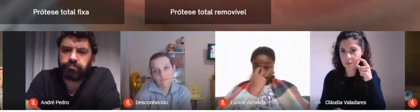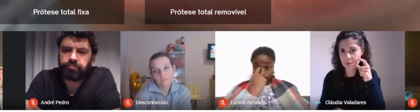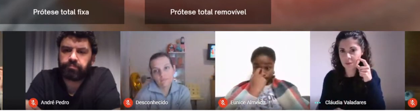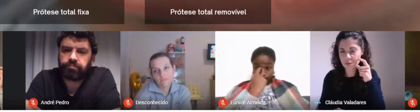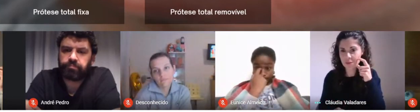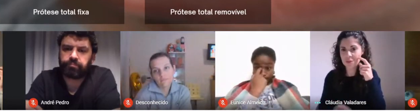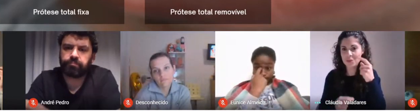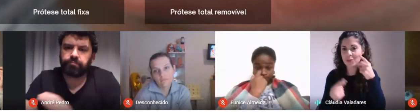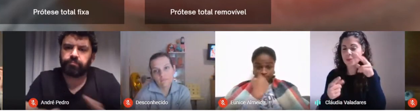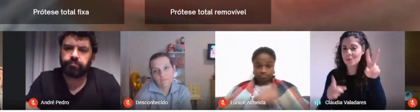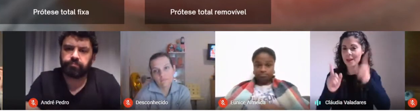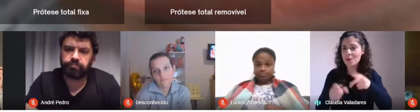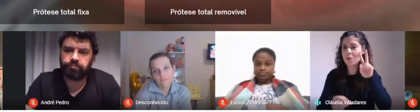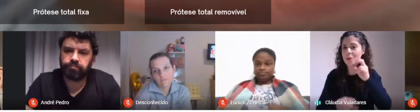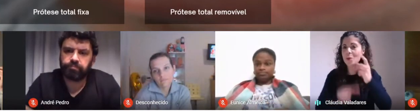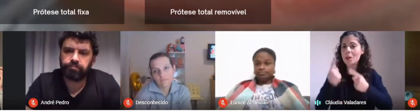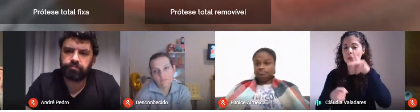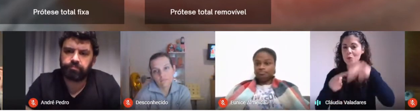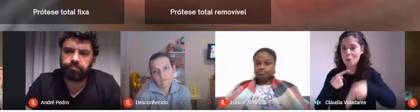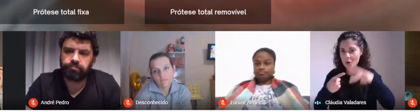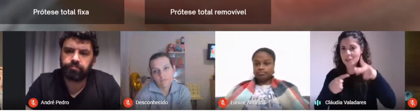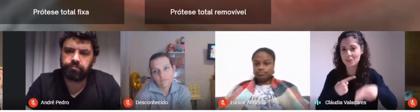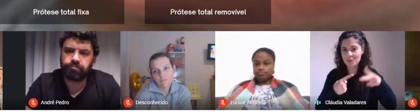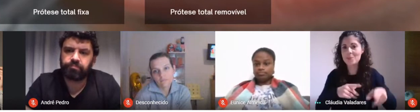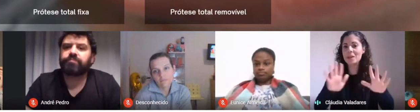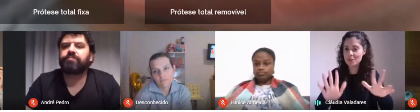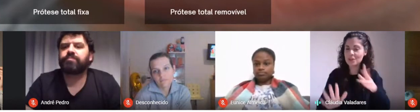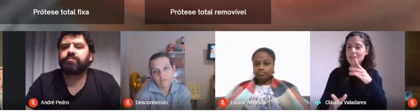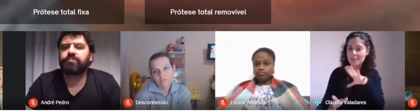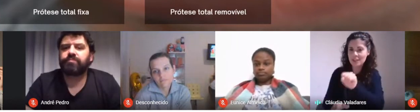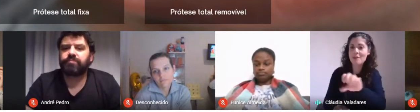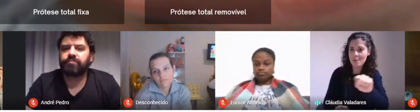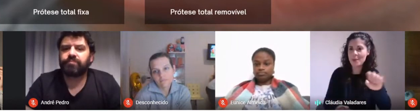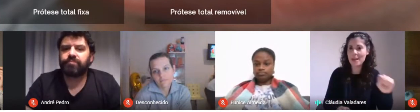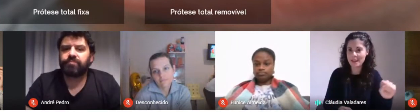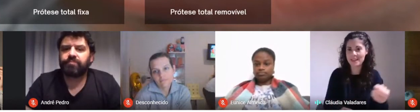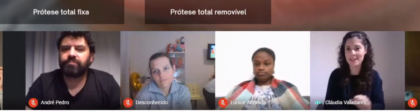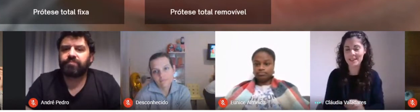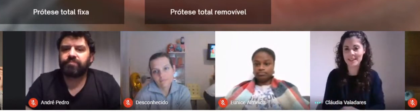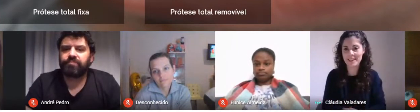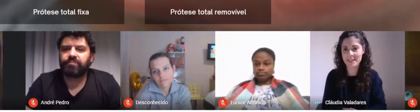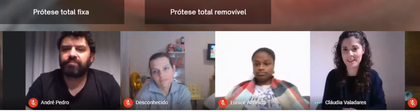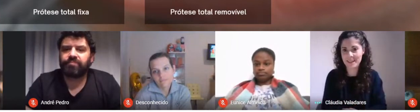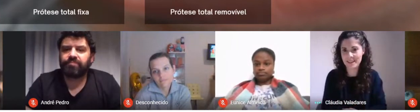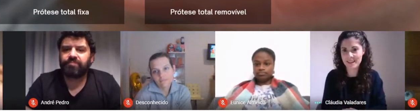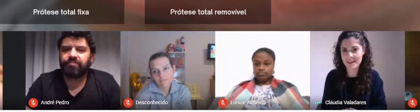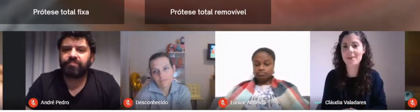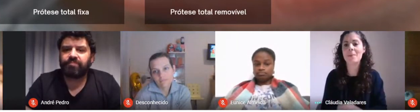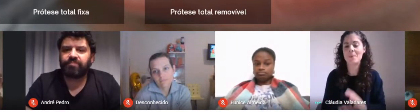Conseguem ouvir? Estou-te a começar a ouvir com alguns cortes, mas estava a apanhar. Ok.